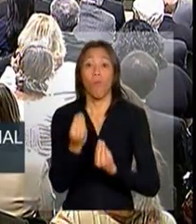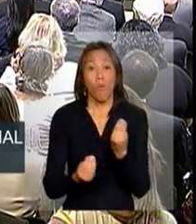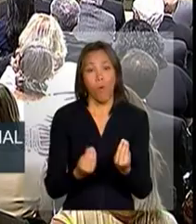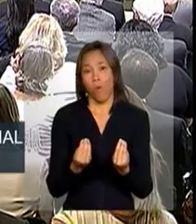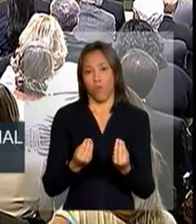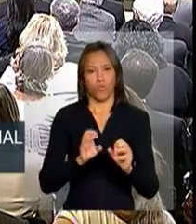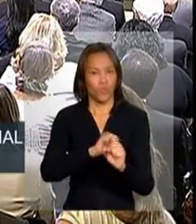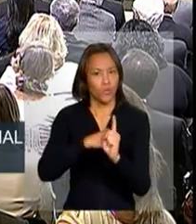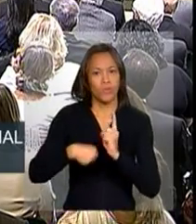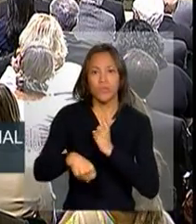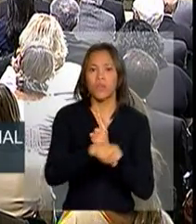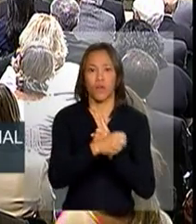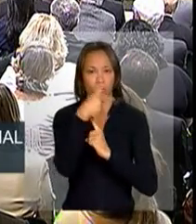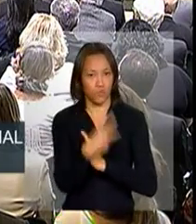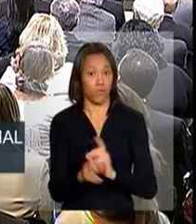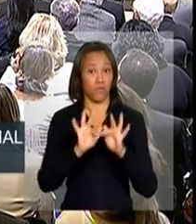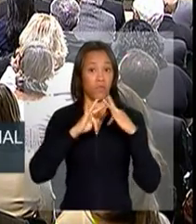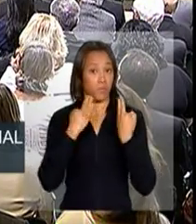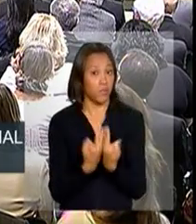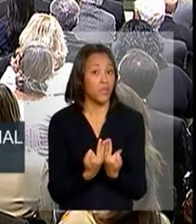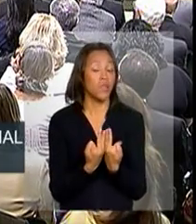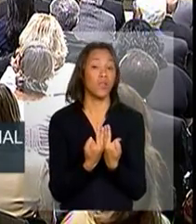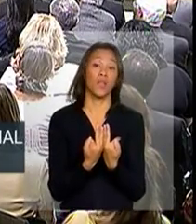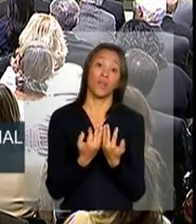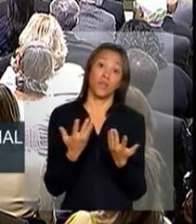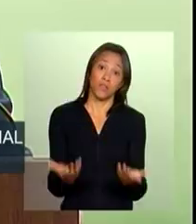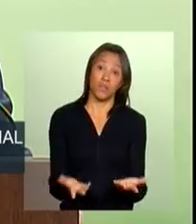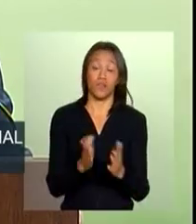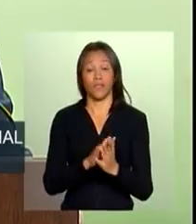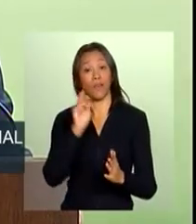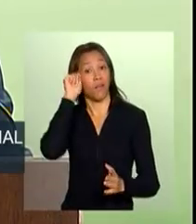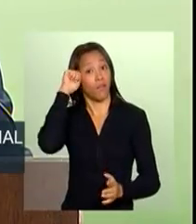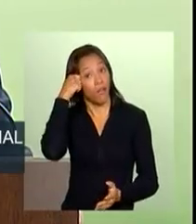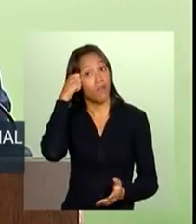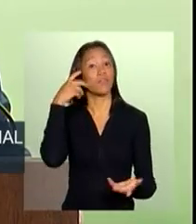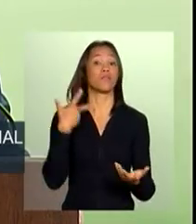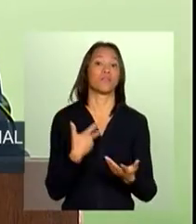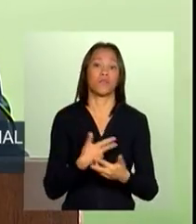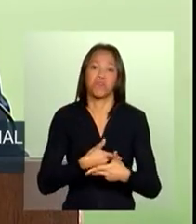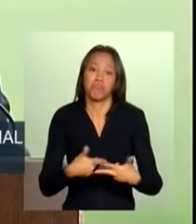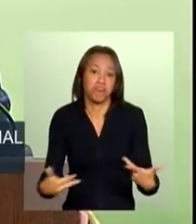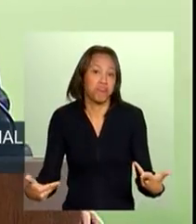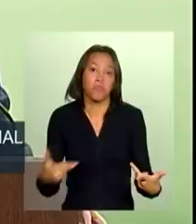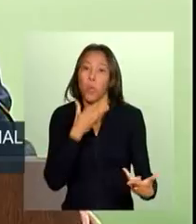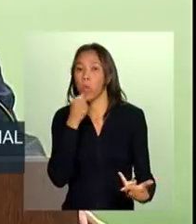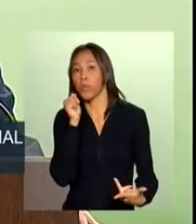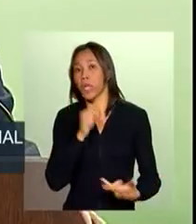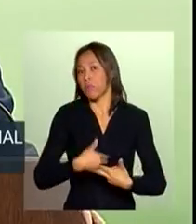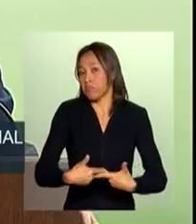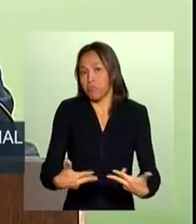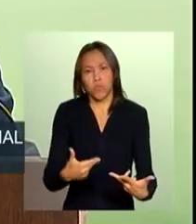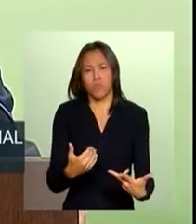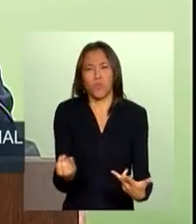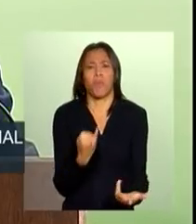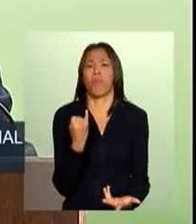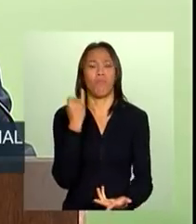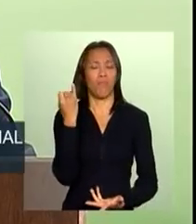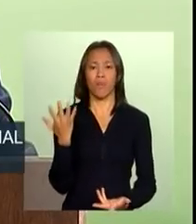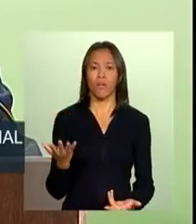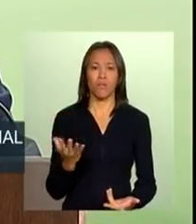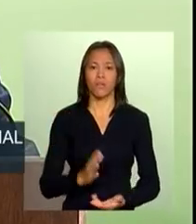social de sua família, seja seu gênero, seja sua raça. Não importa.